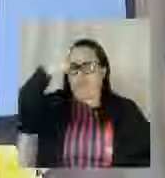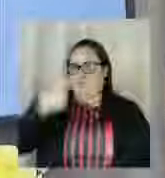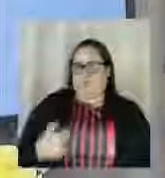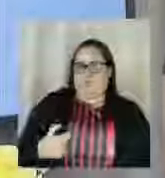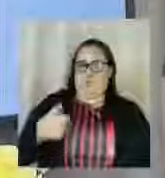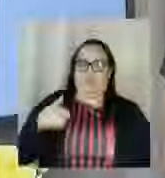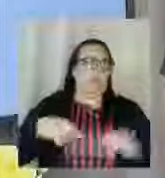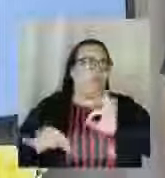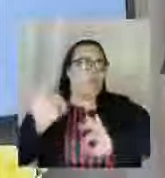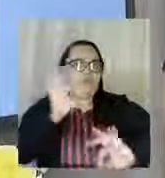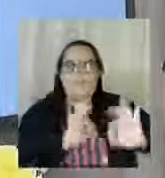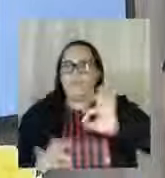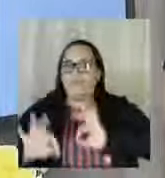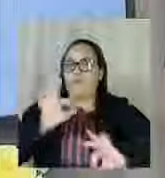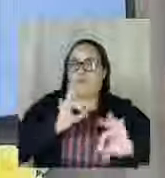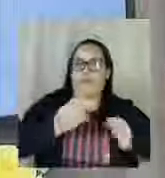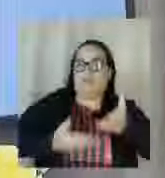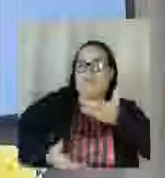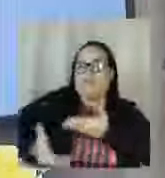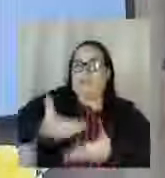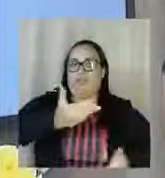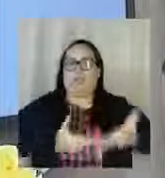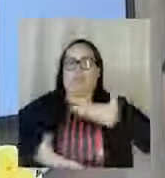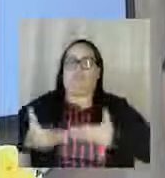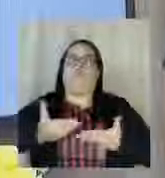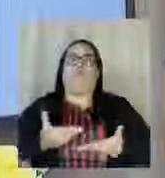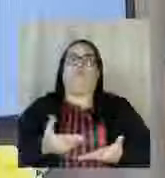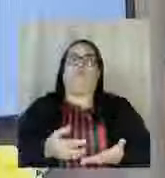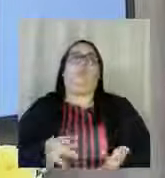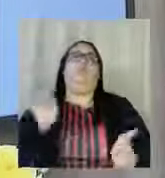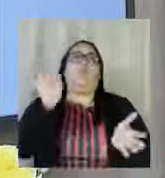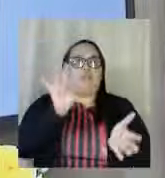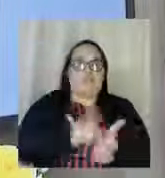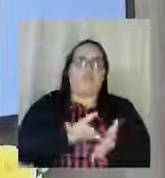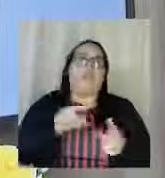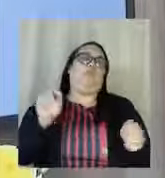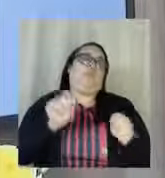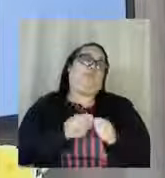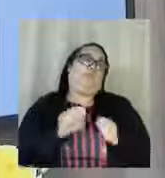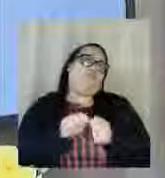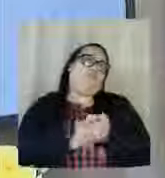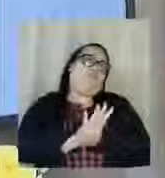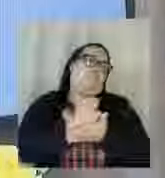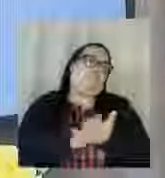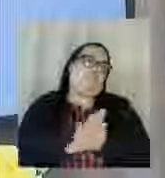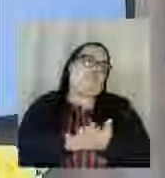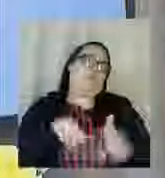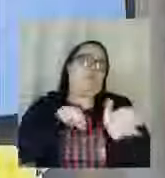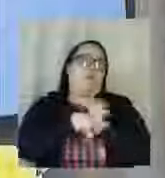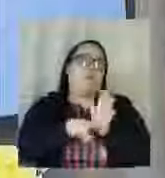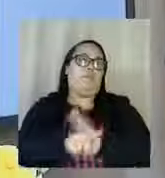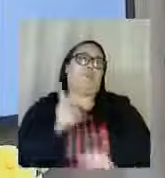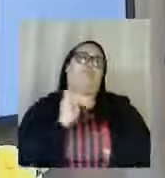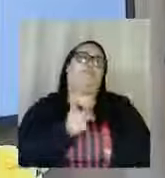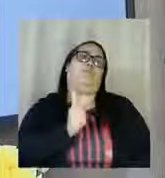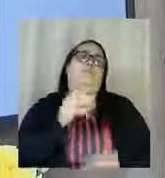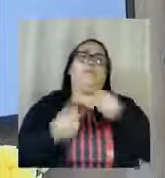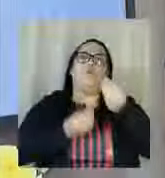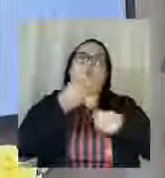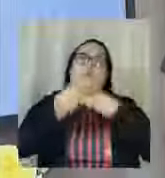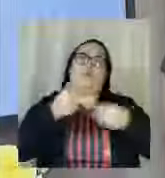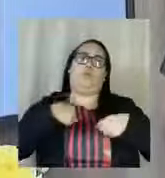não fui preparado para lidar. Ali você já está determinando que nada vai fazer. Mas pergunte sempre, como